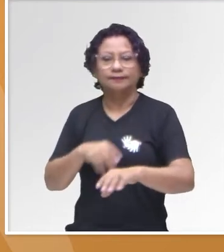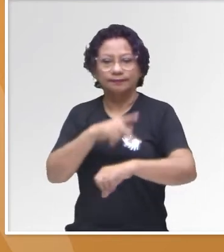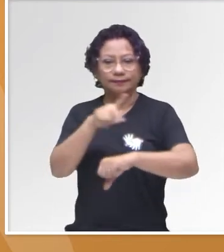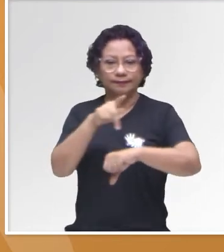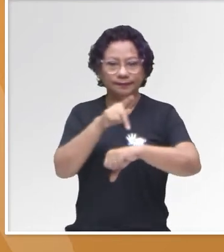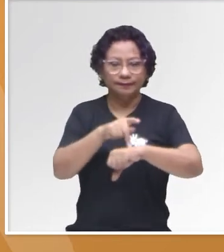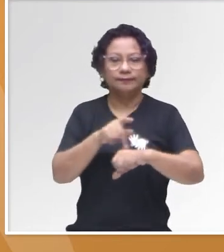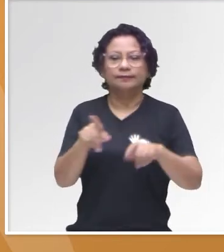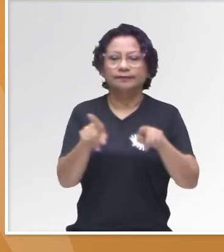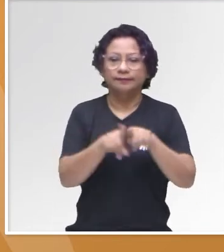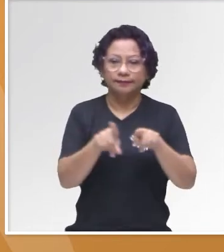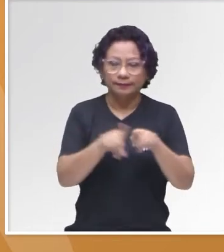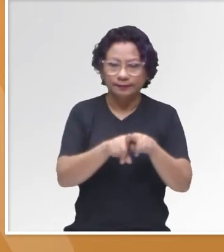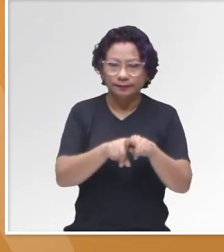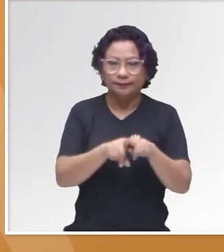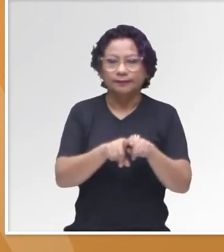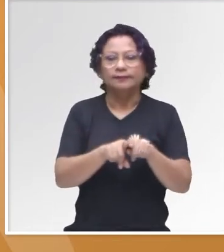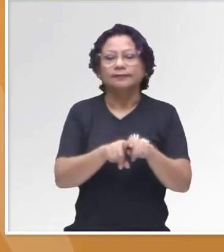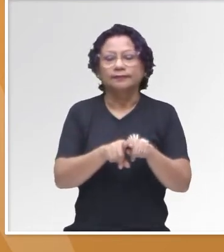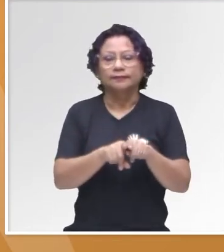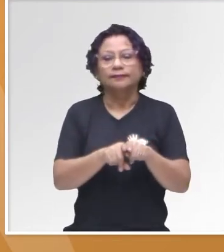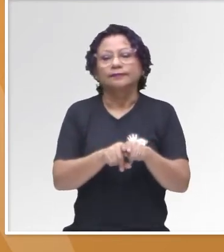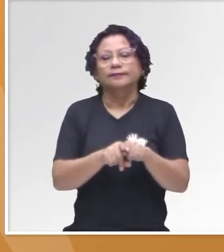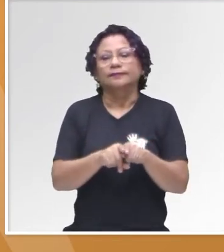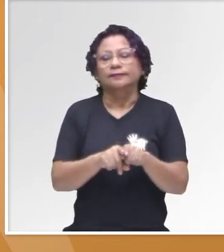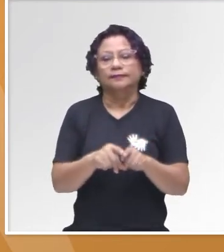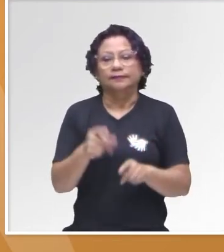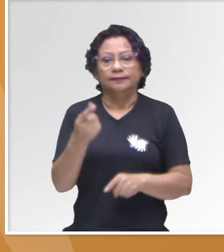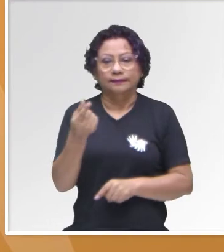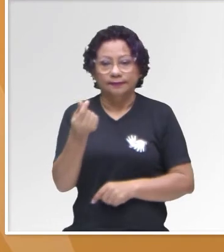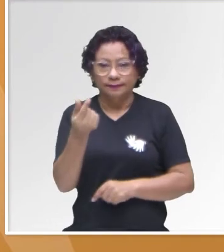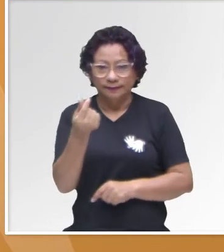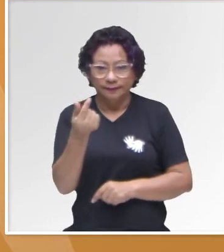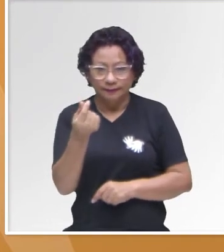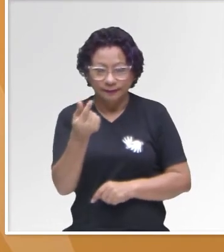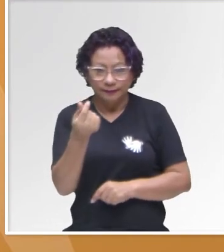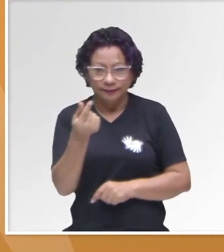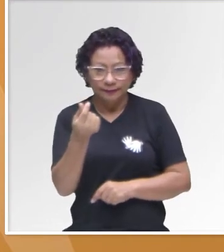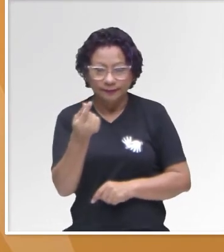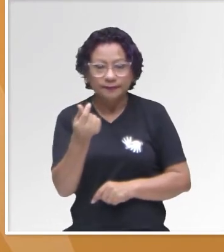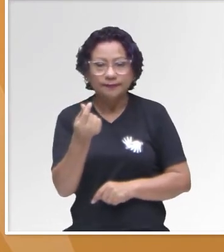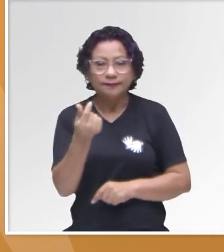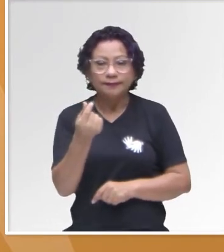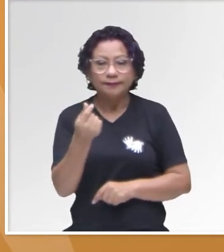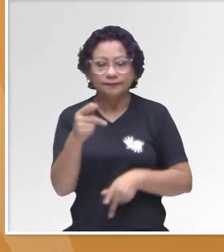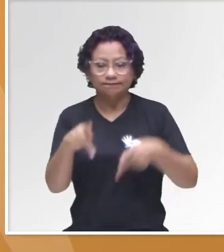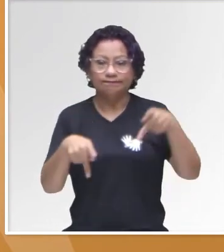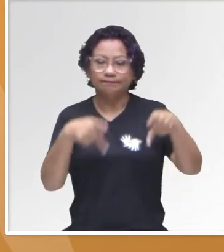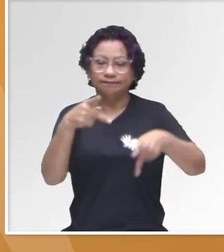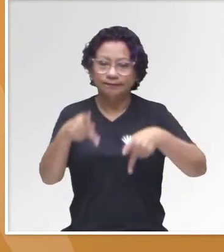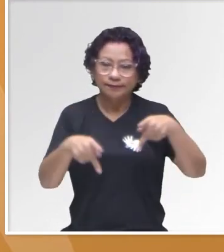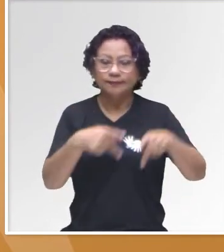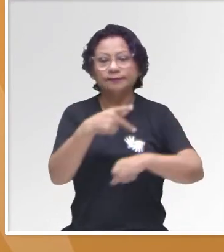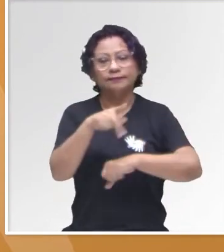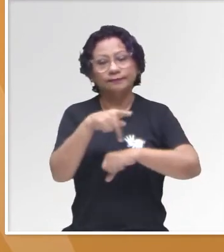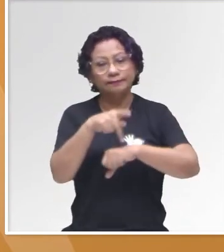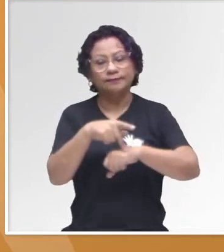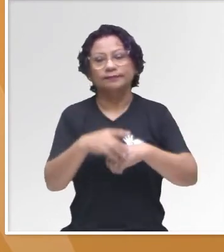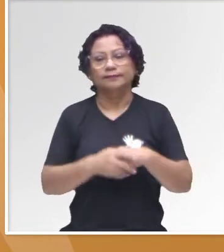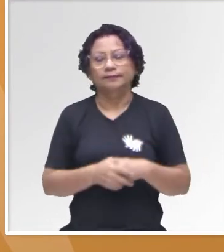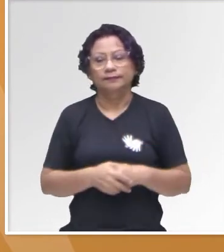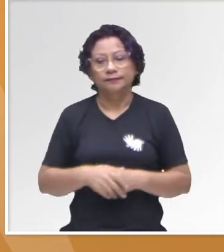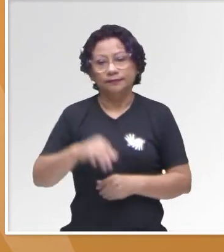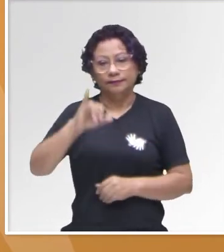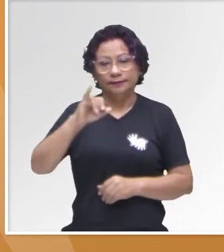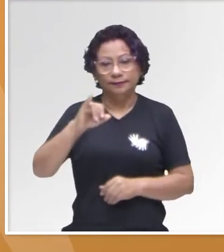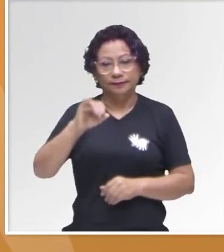levado em consideração também a renda per capita da população, né, que reside ali naquele determinado país. E o IDH